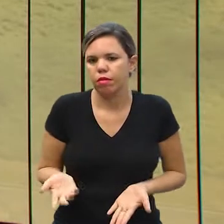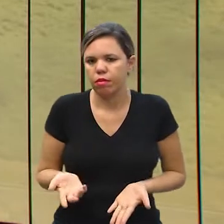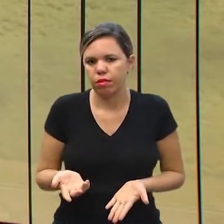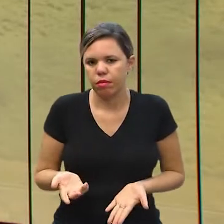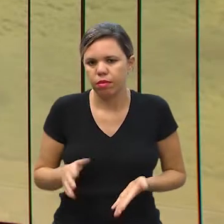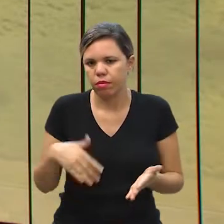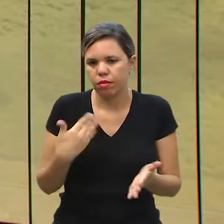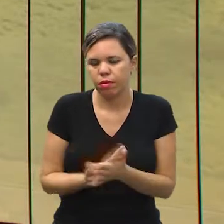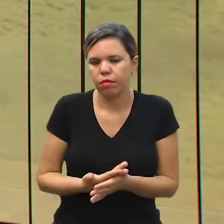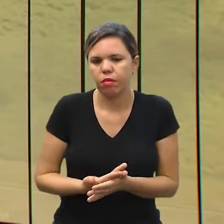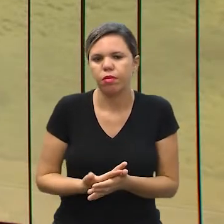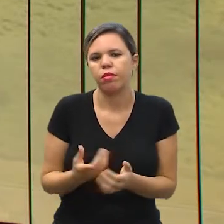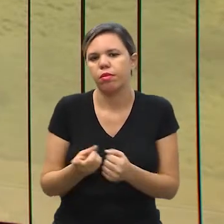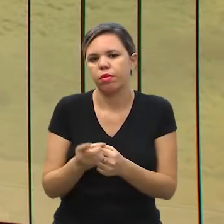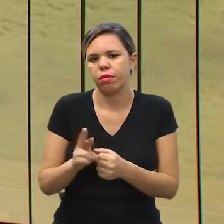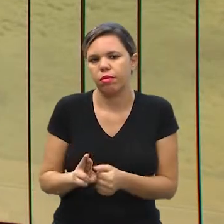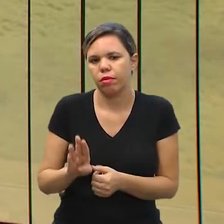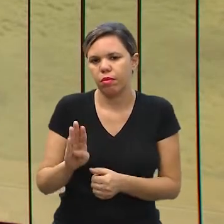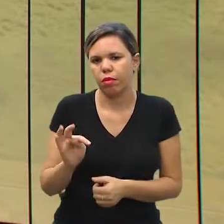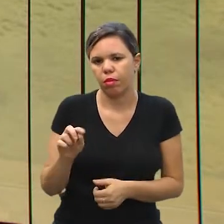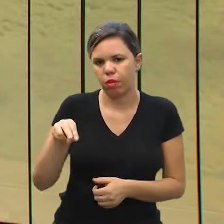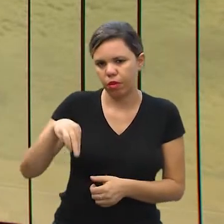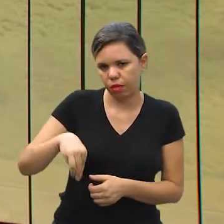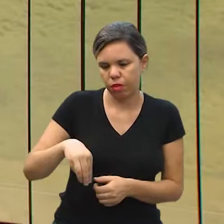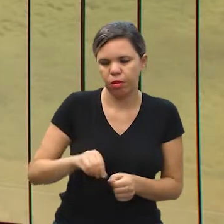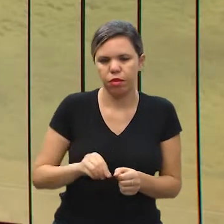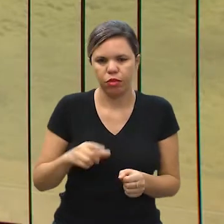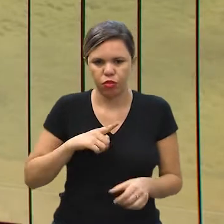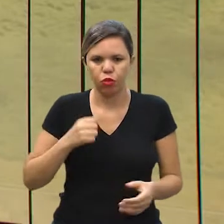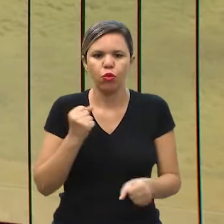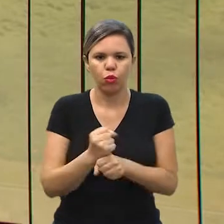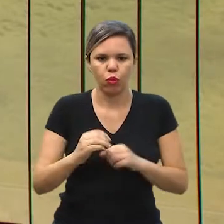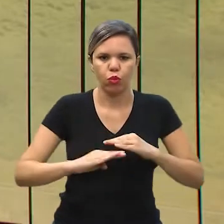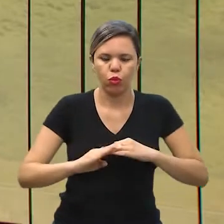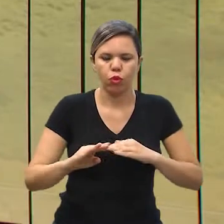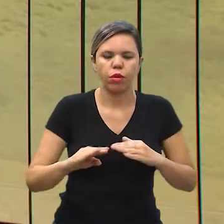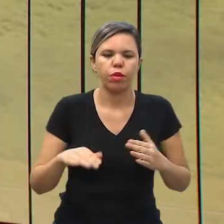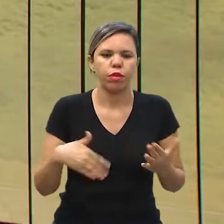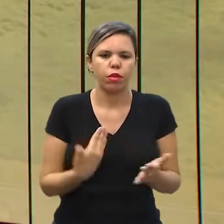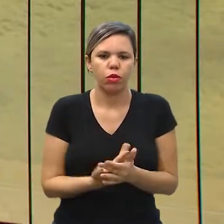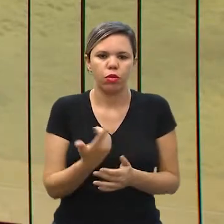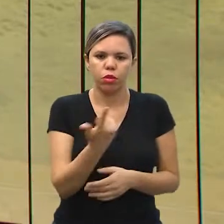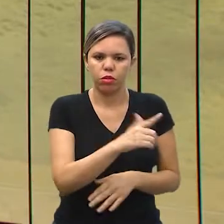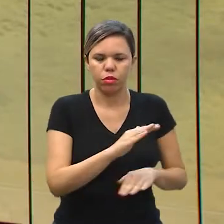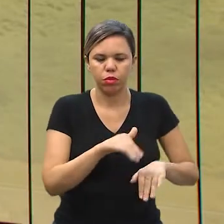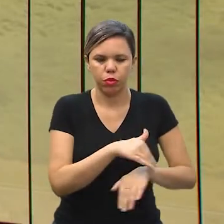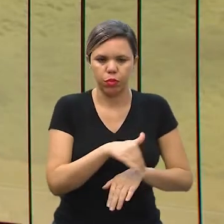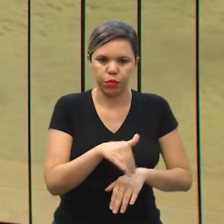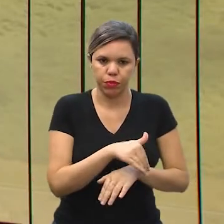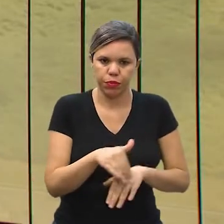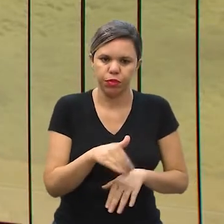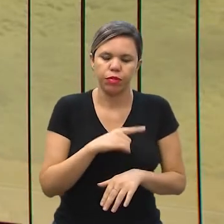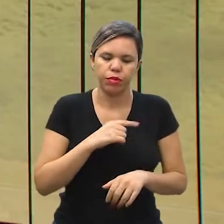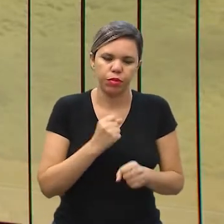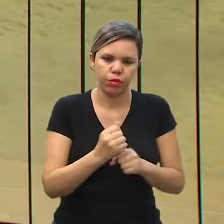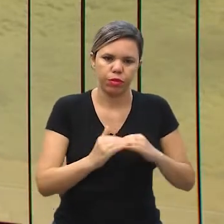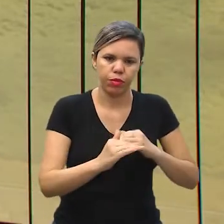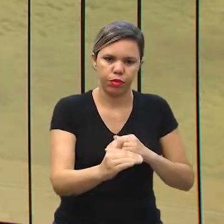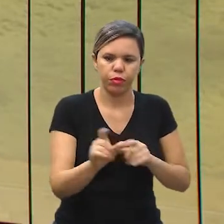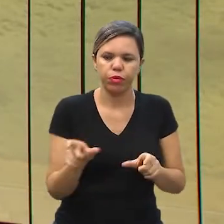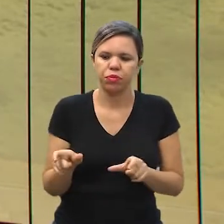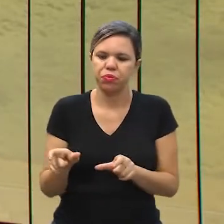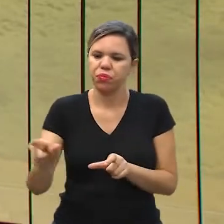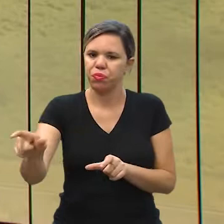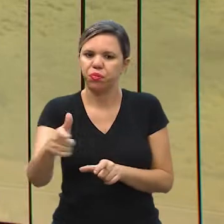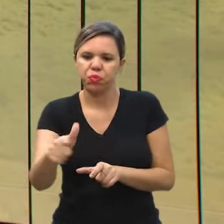a a DR e ela era tinha asfalto melhor até a Rua Iporanga ela tinha asfalto dali